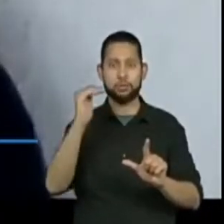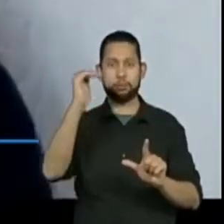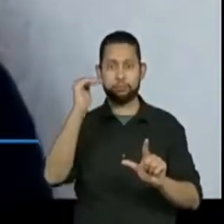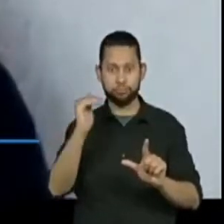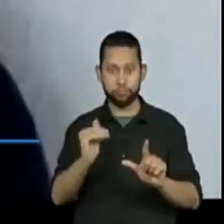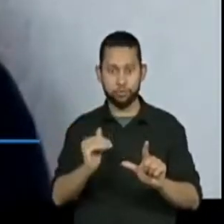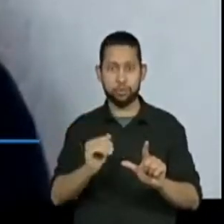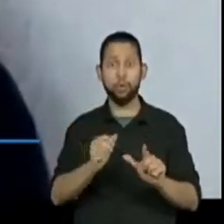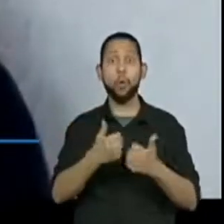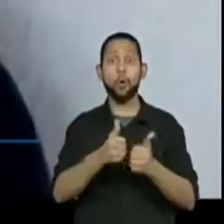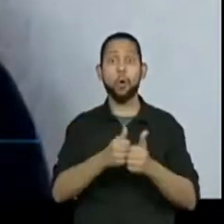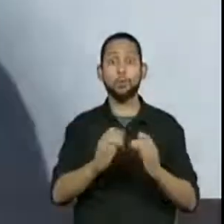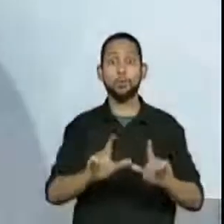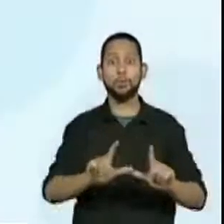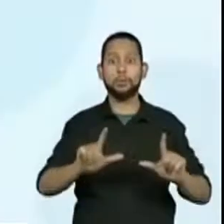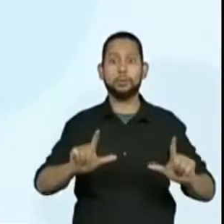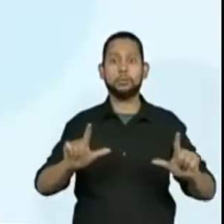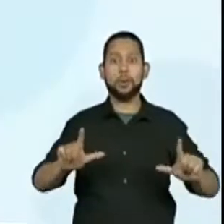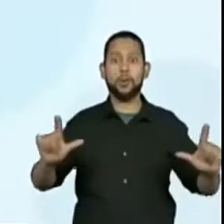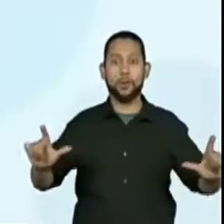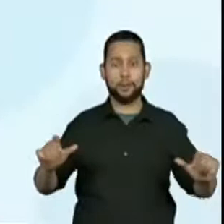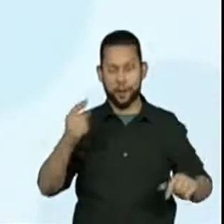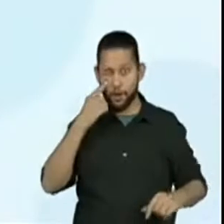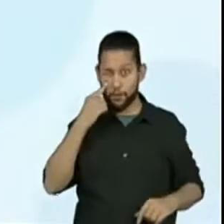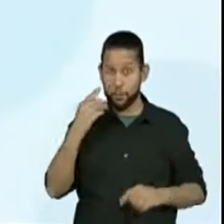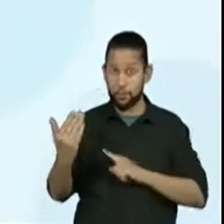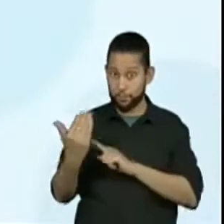que o oráculo vai nos mostrar?